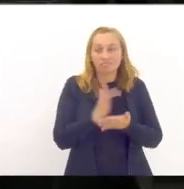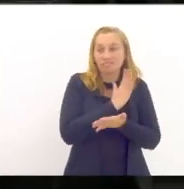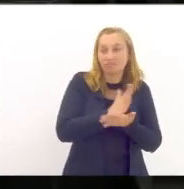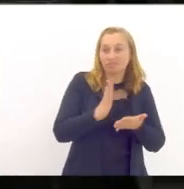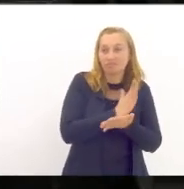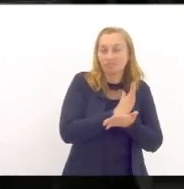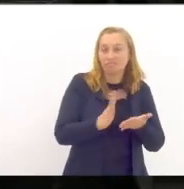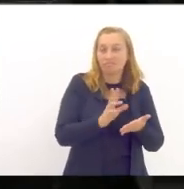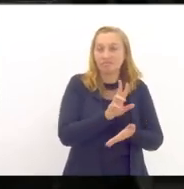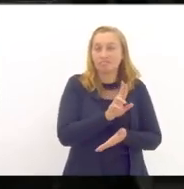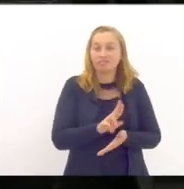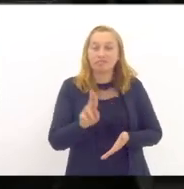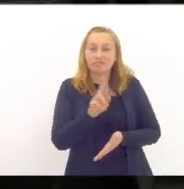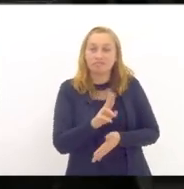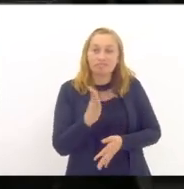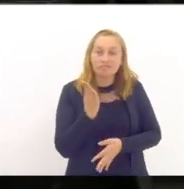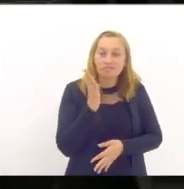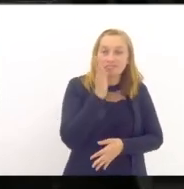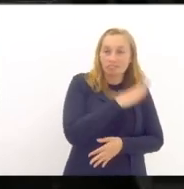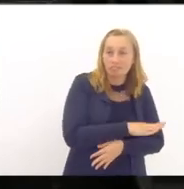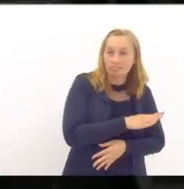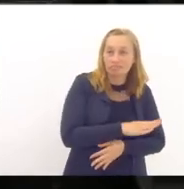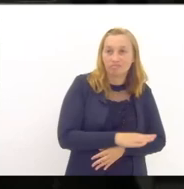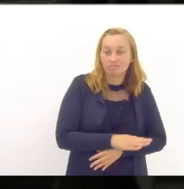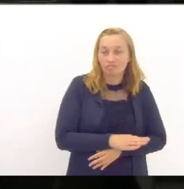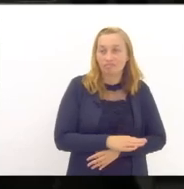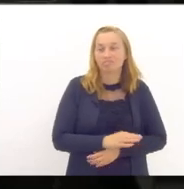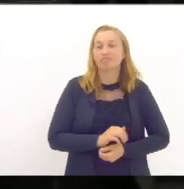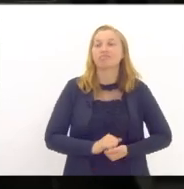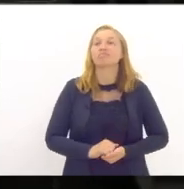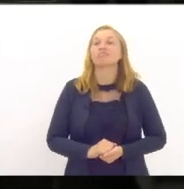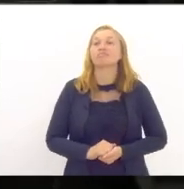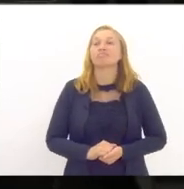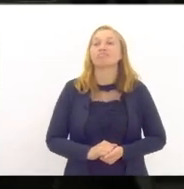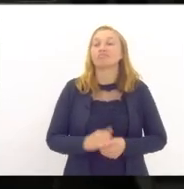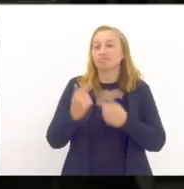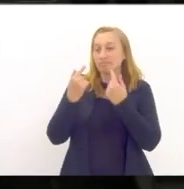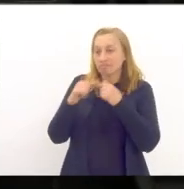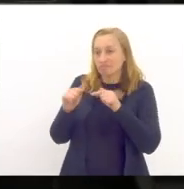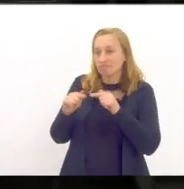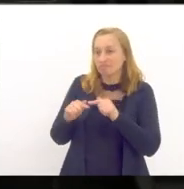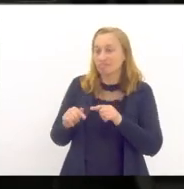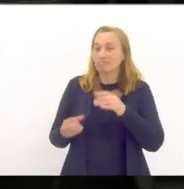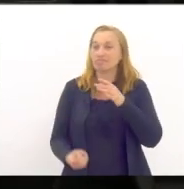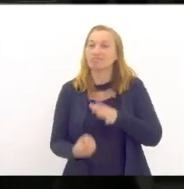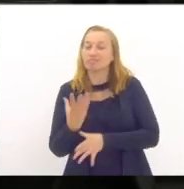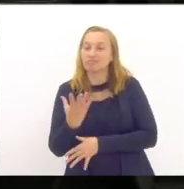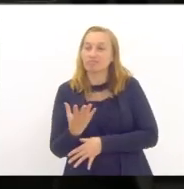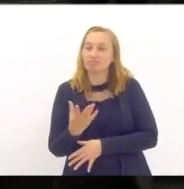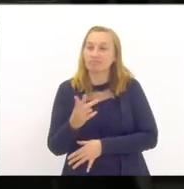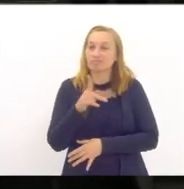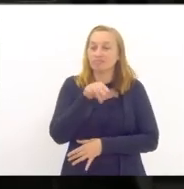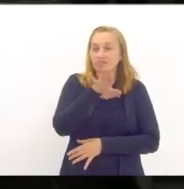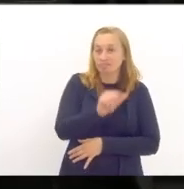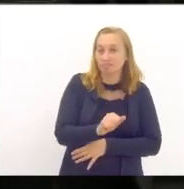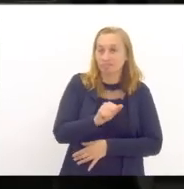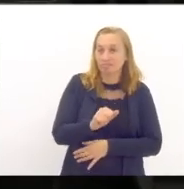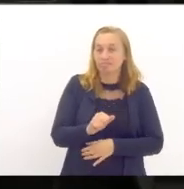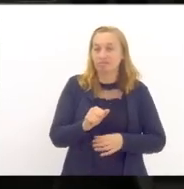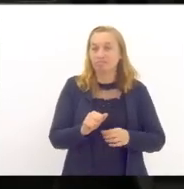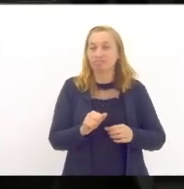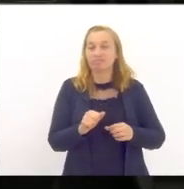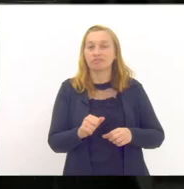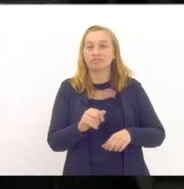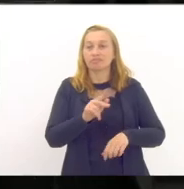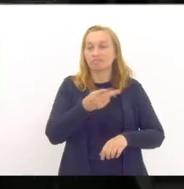delas mal utilizadas ou utilizadas com interesses pouco republicanos. Critiquei a criação de placas de prata para os carros